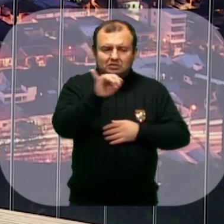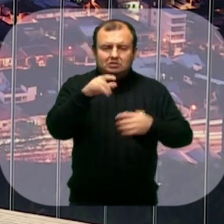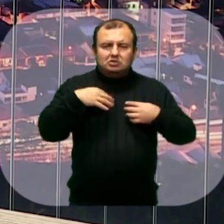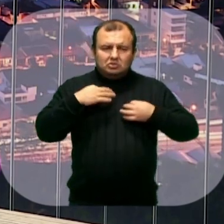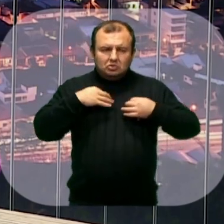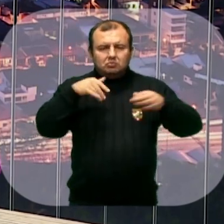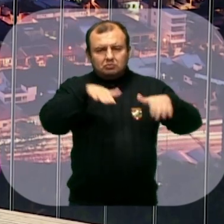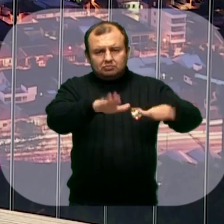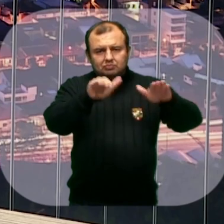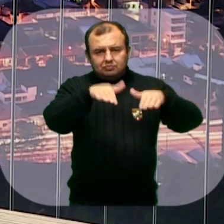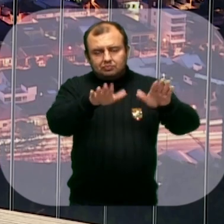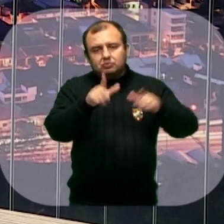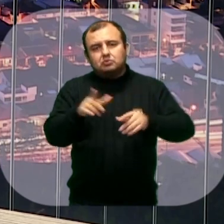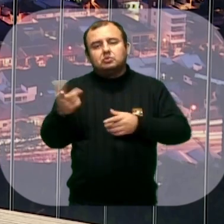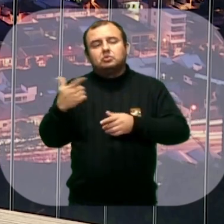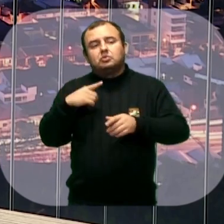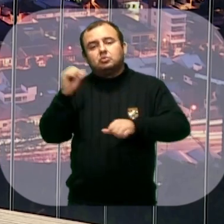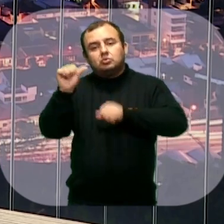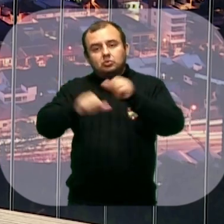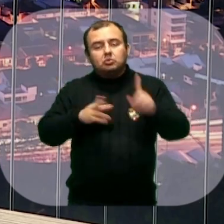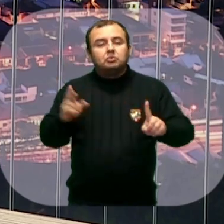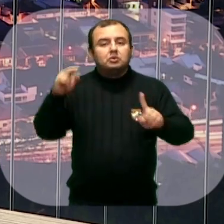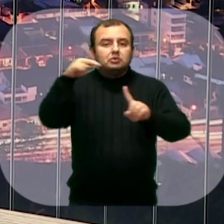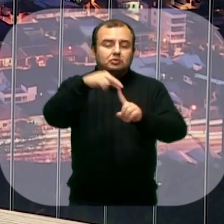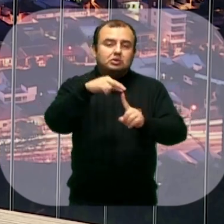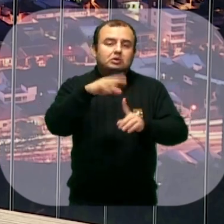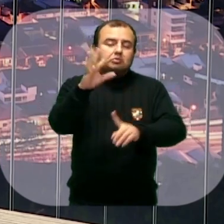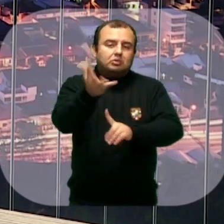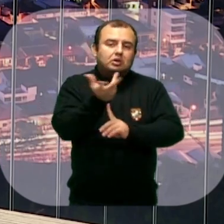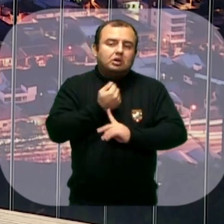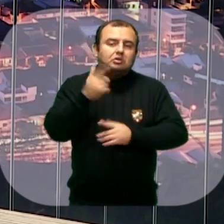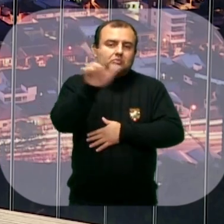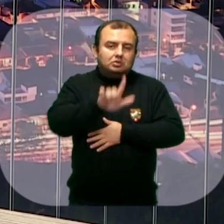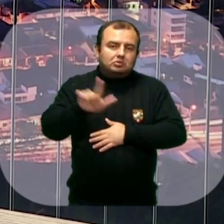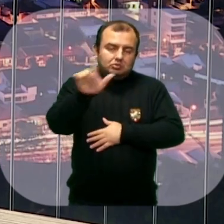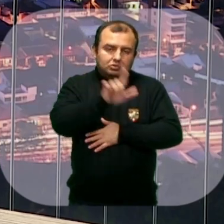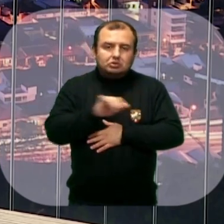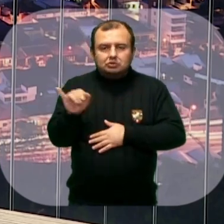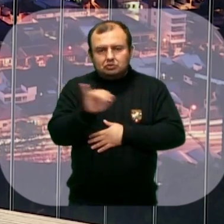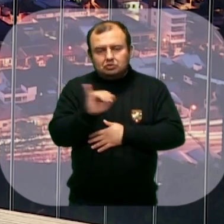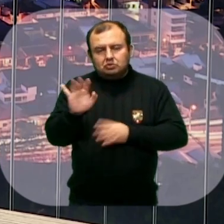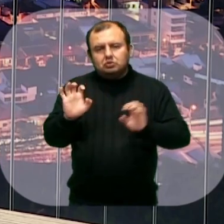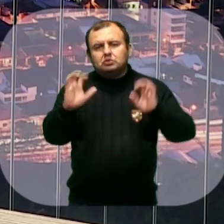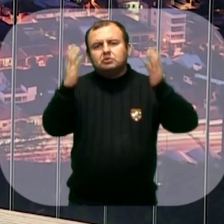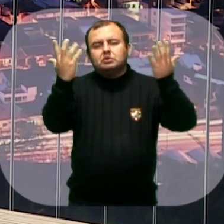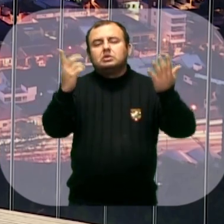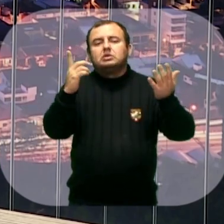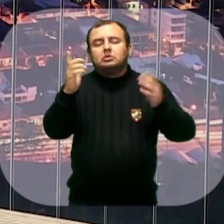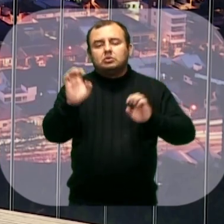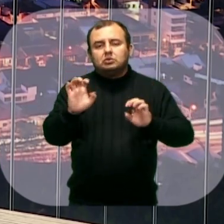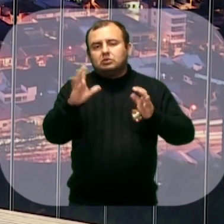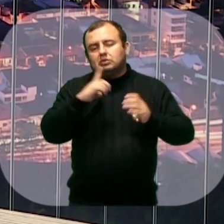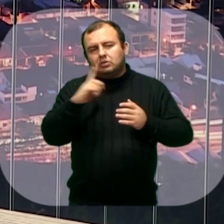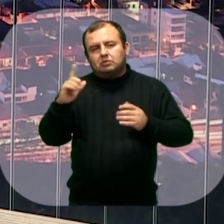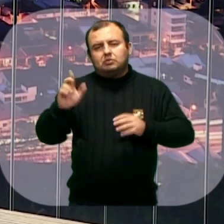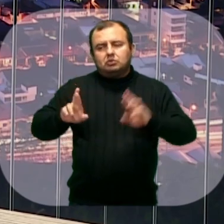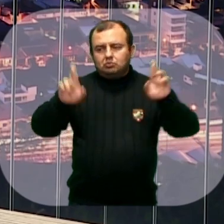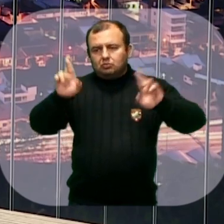de referência para a arte e para a literatura em Itajaí. O evento reuniu autoridades, leitores